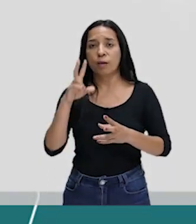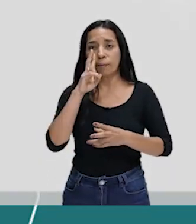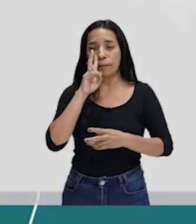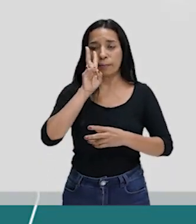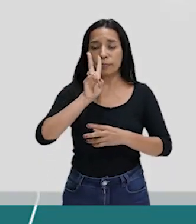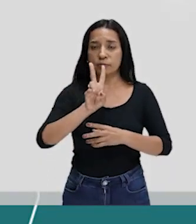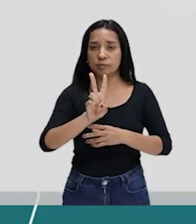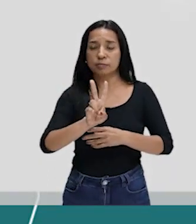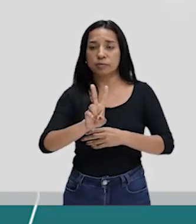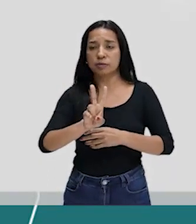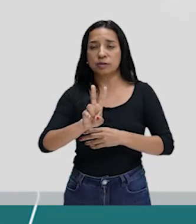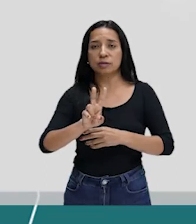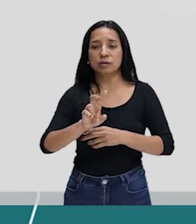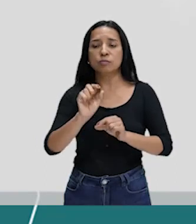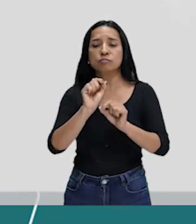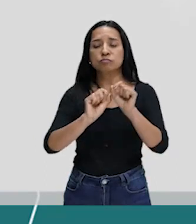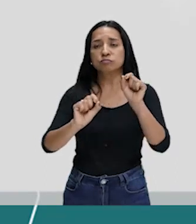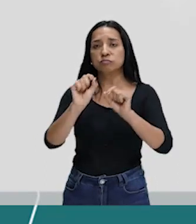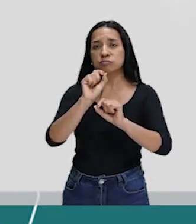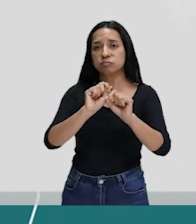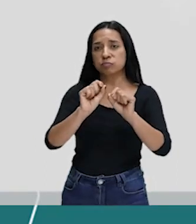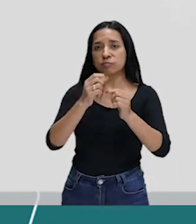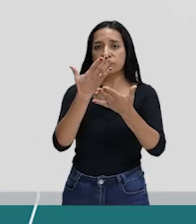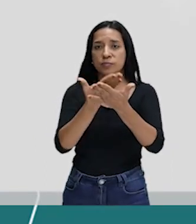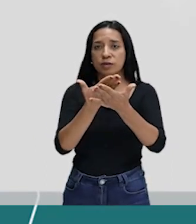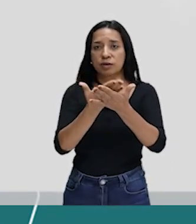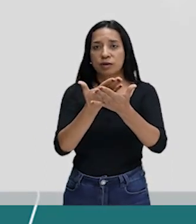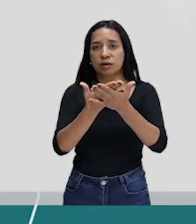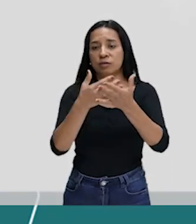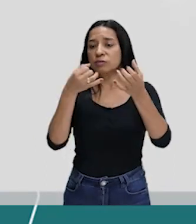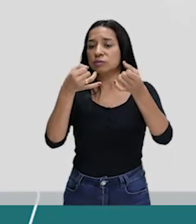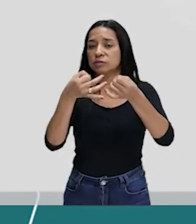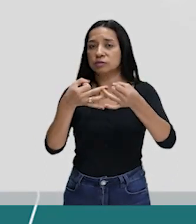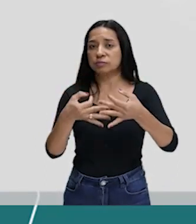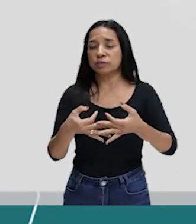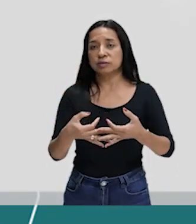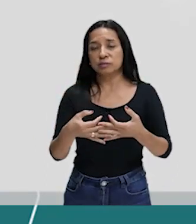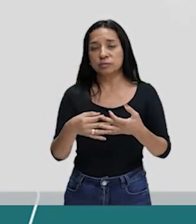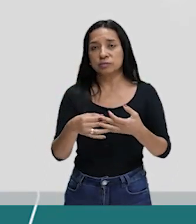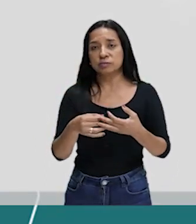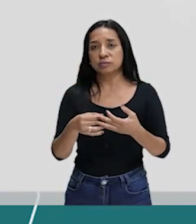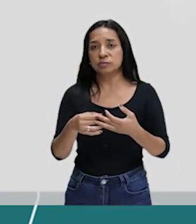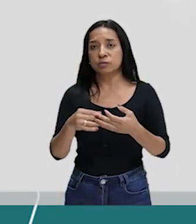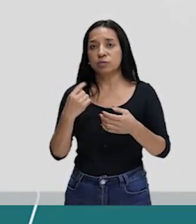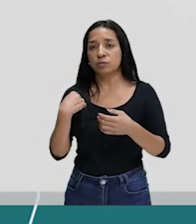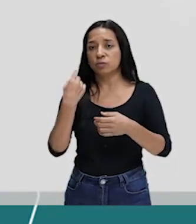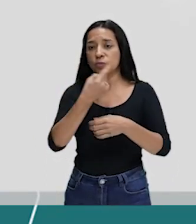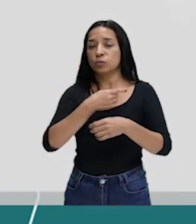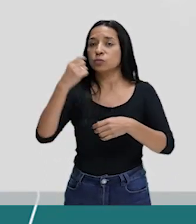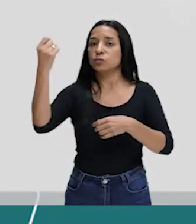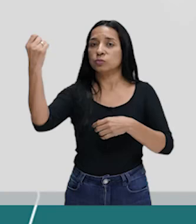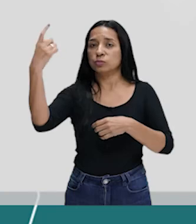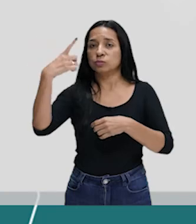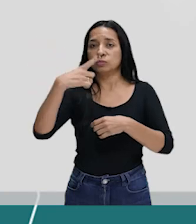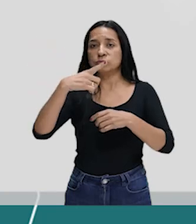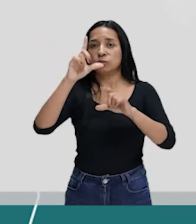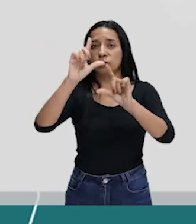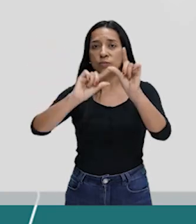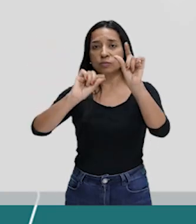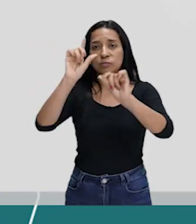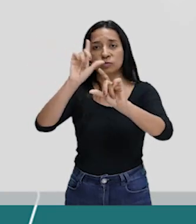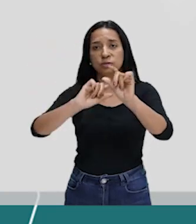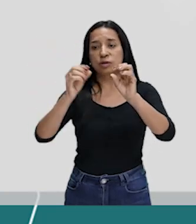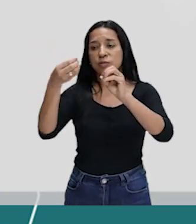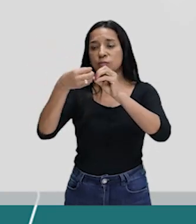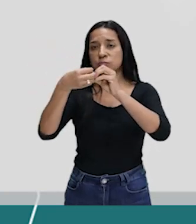perceber o seguinte, okay? Lá na aula nós falamos, o nosso Sol, por exemplo, que é a nossa estrela mais